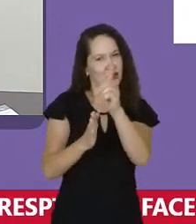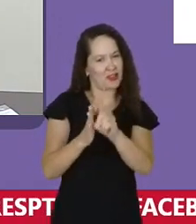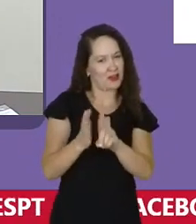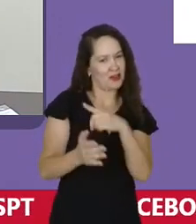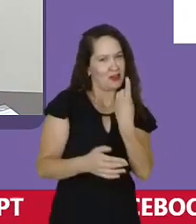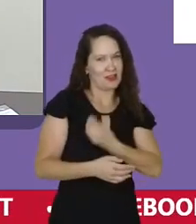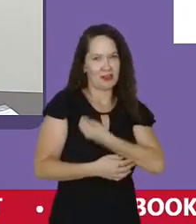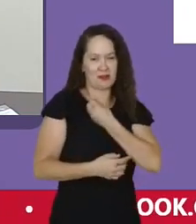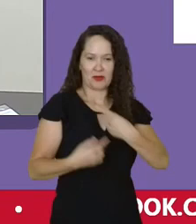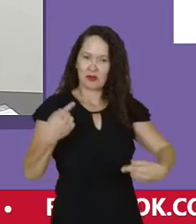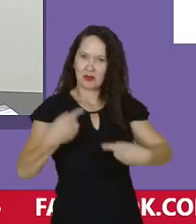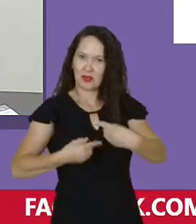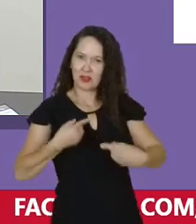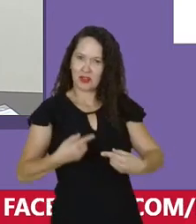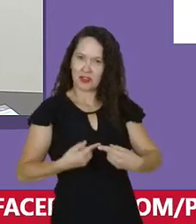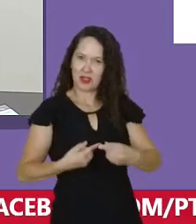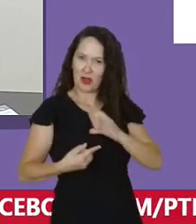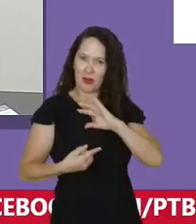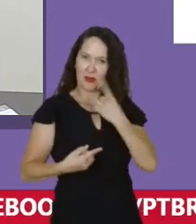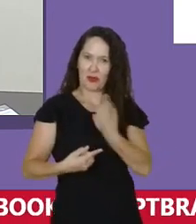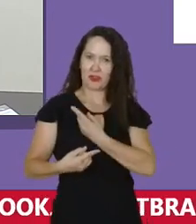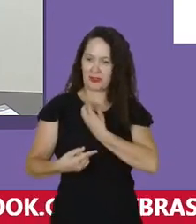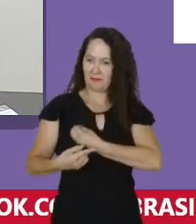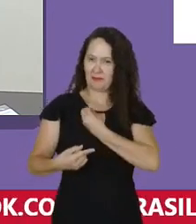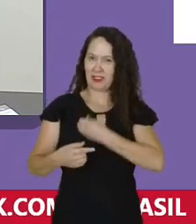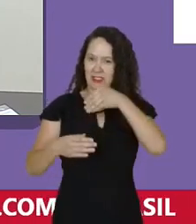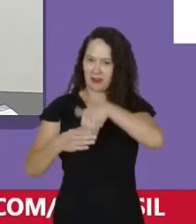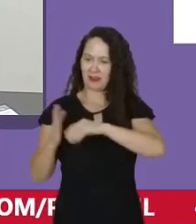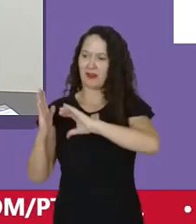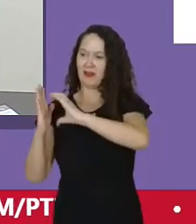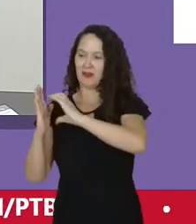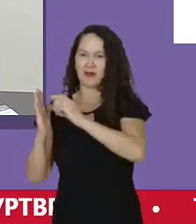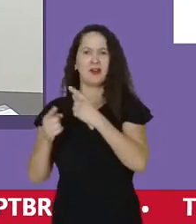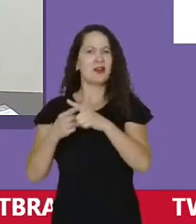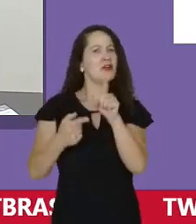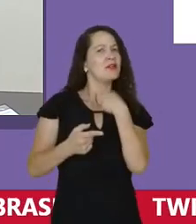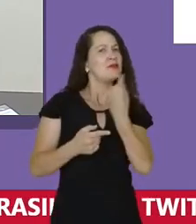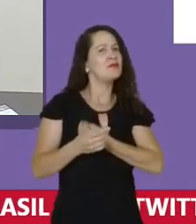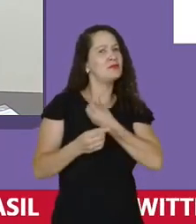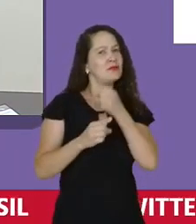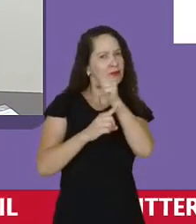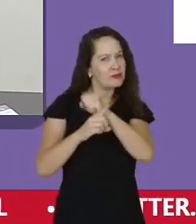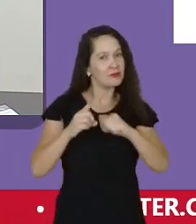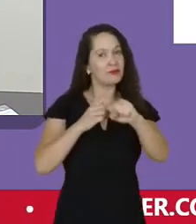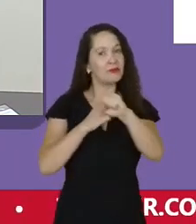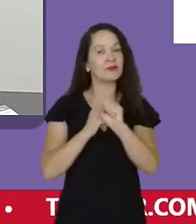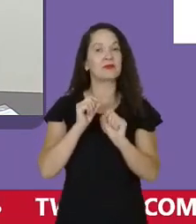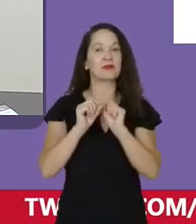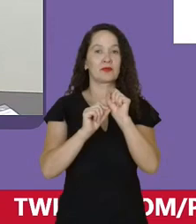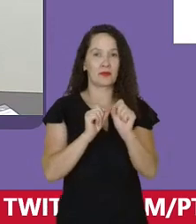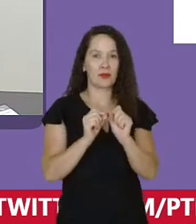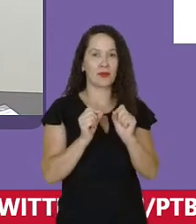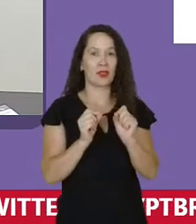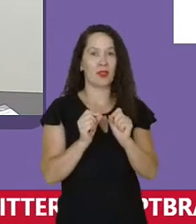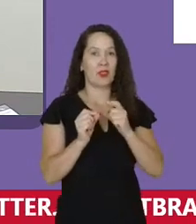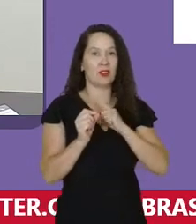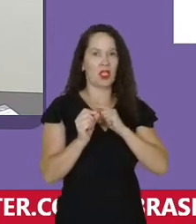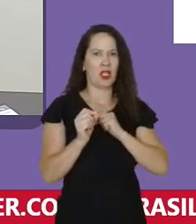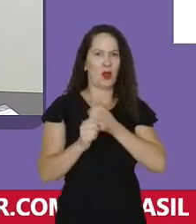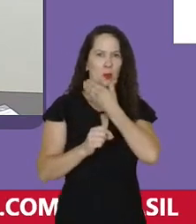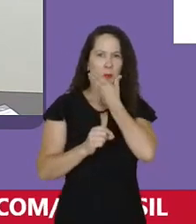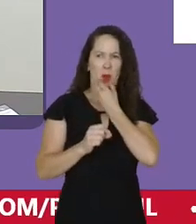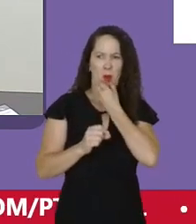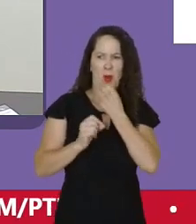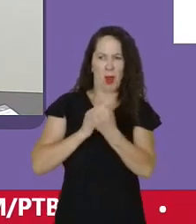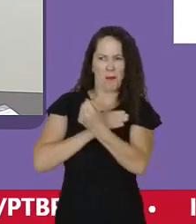vida política, a nossa vida partidária. Afinal, nós vivemos numa sociedade onde o patriarcado ele